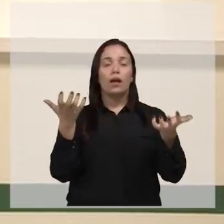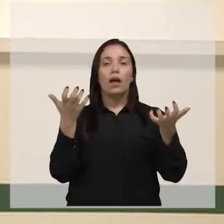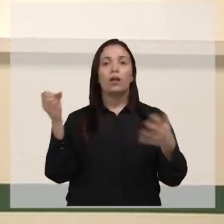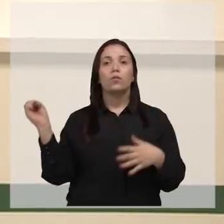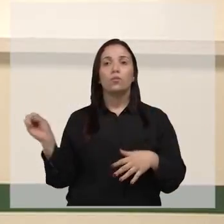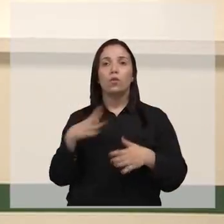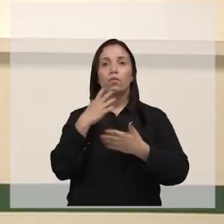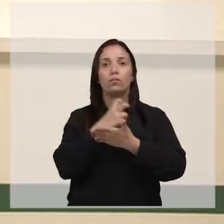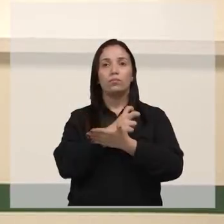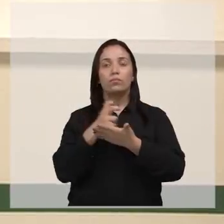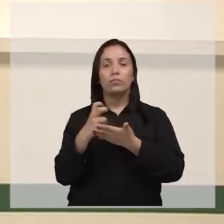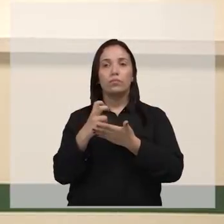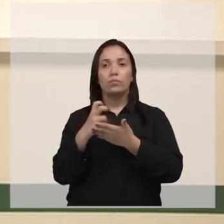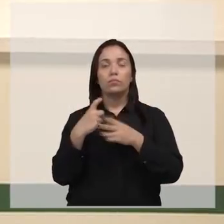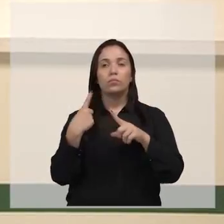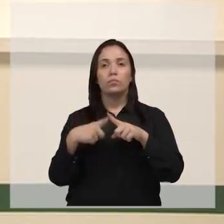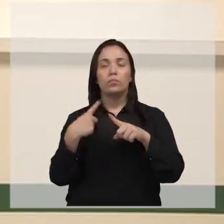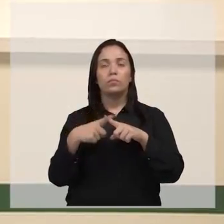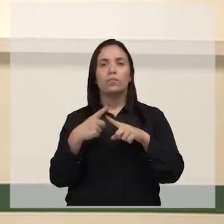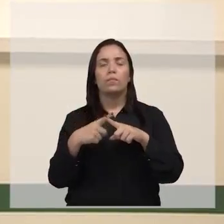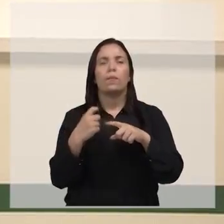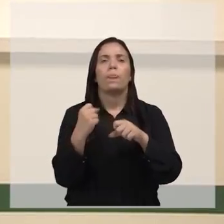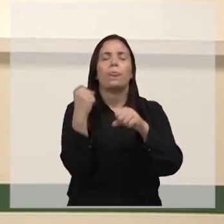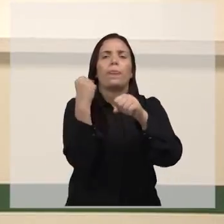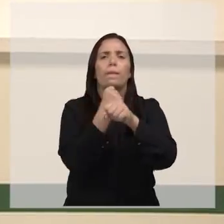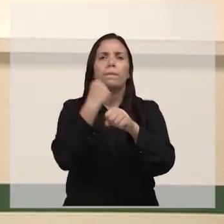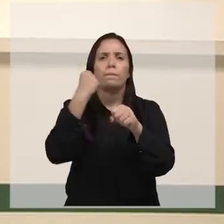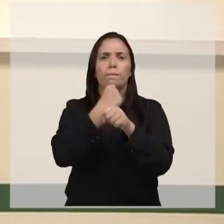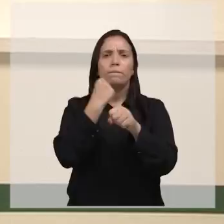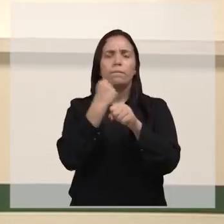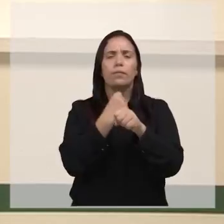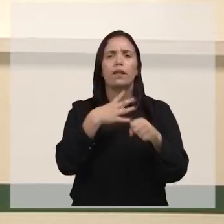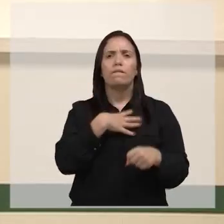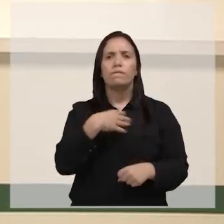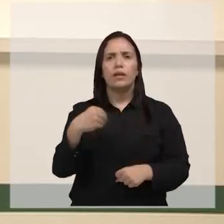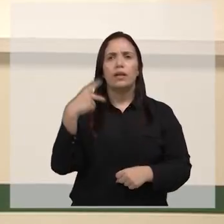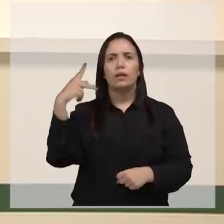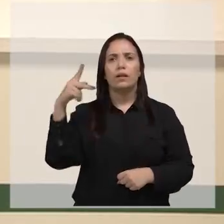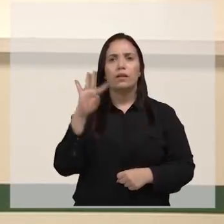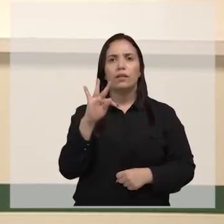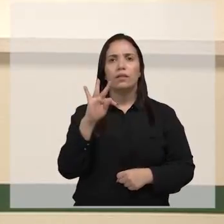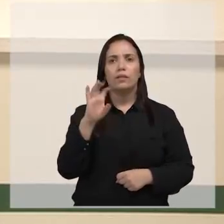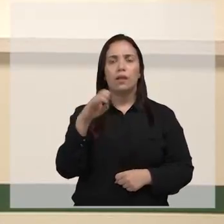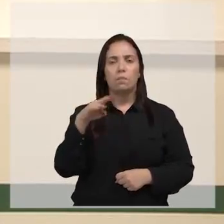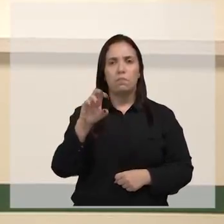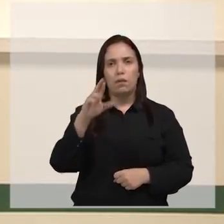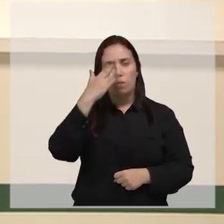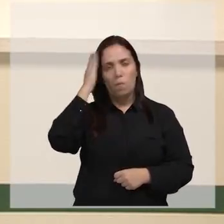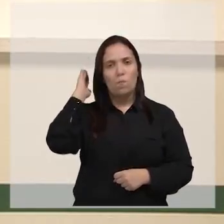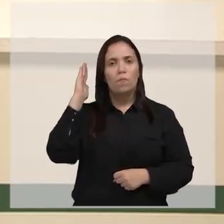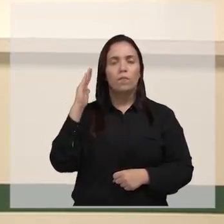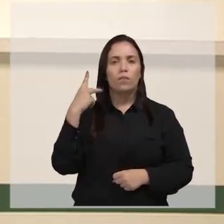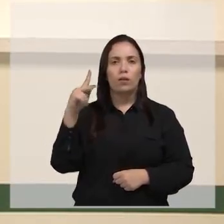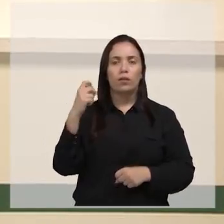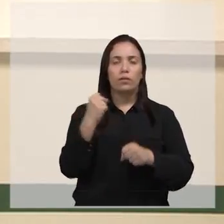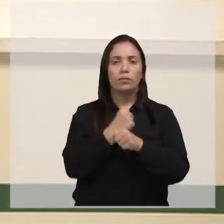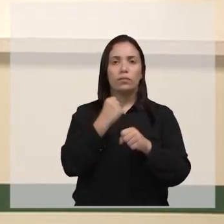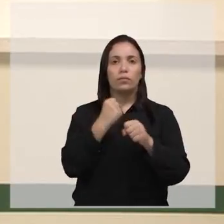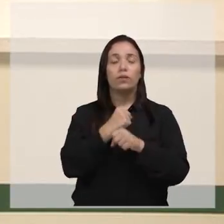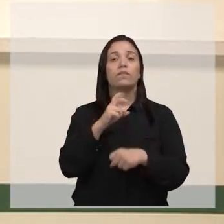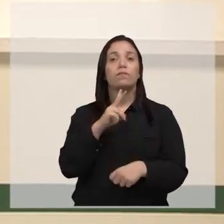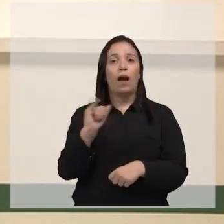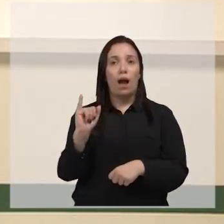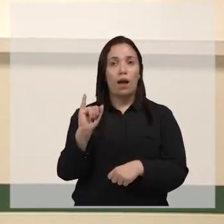à reforma da casa de uma filha do Michel Temer. Né? Da filha do Michel Temer. Mais um impeachment